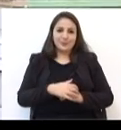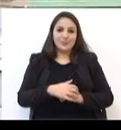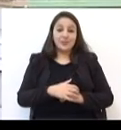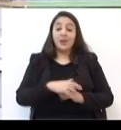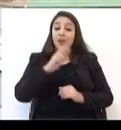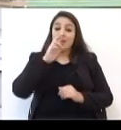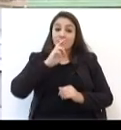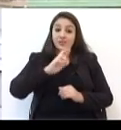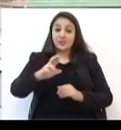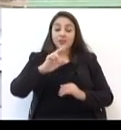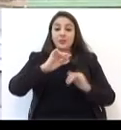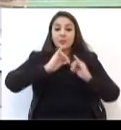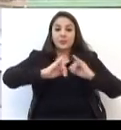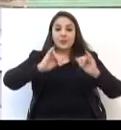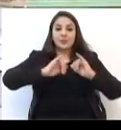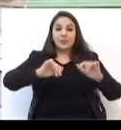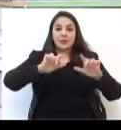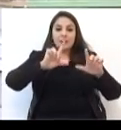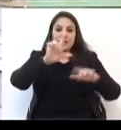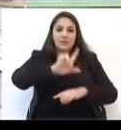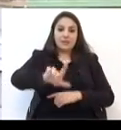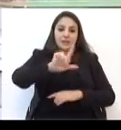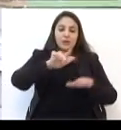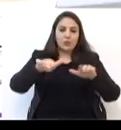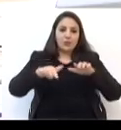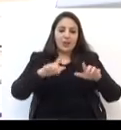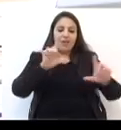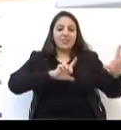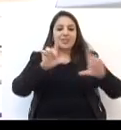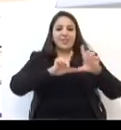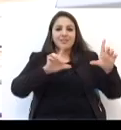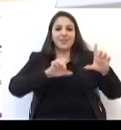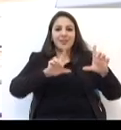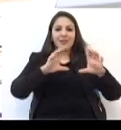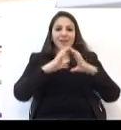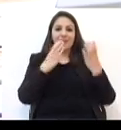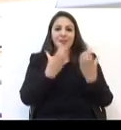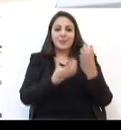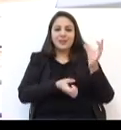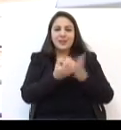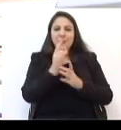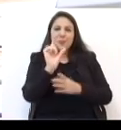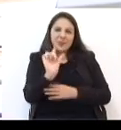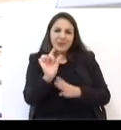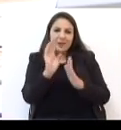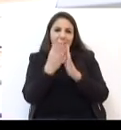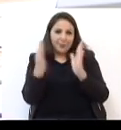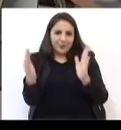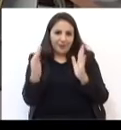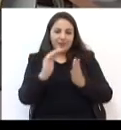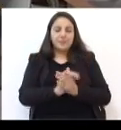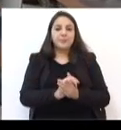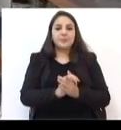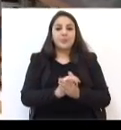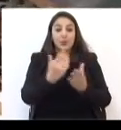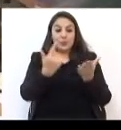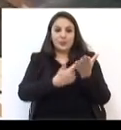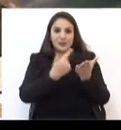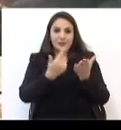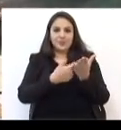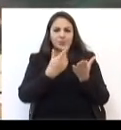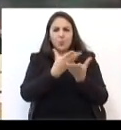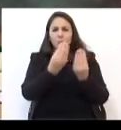como resultado do programa Literatura Local, a TV Câmara criou uma pequena biblioteca. O acervo,